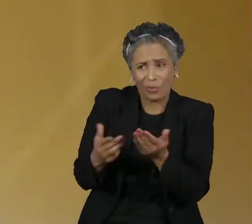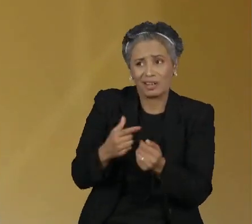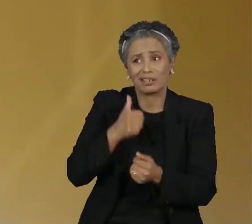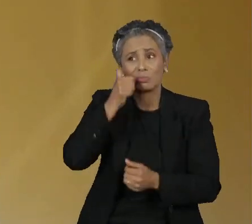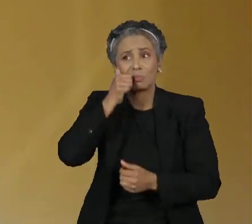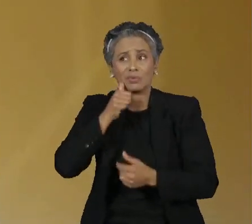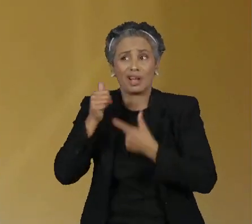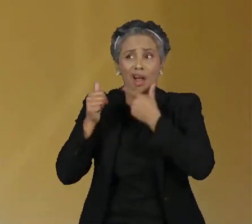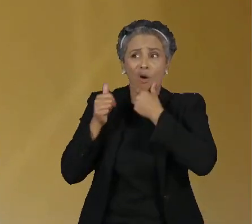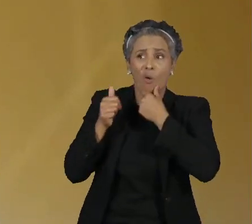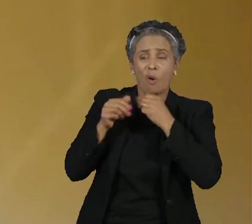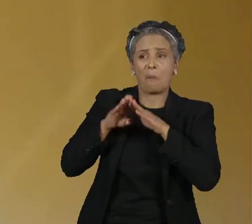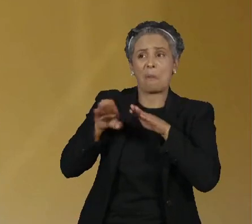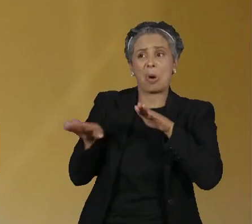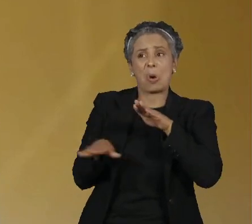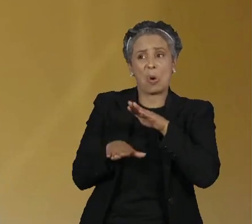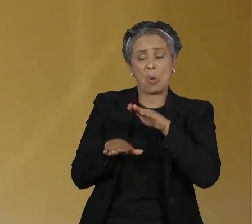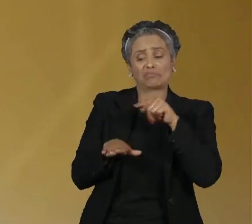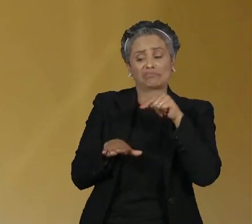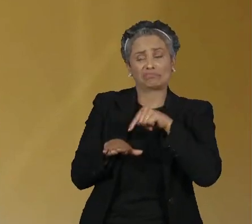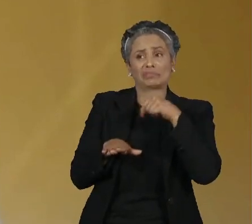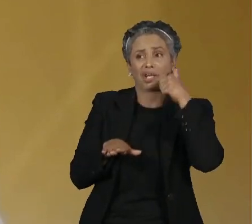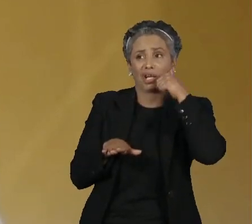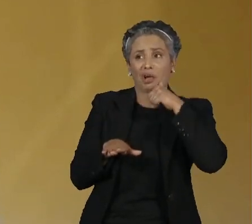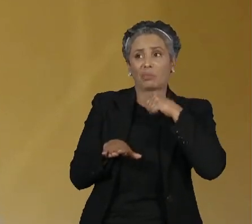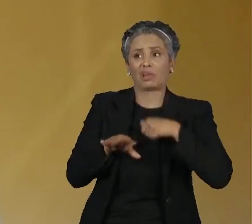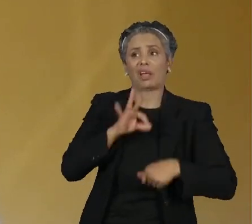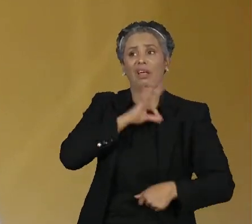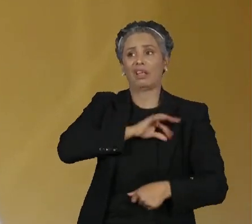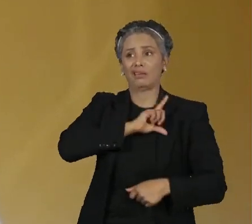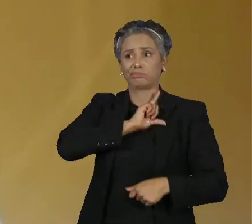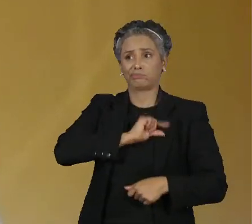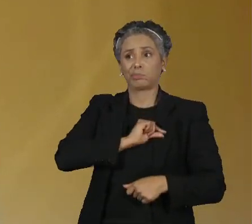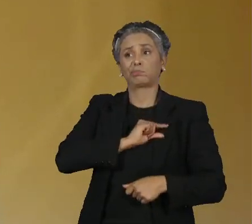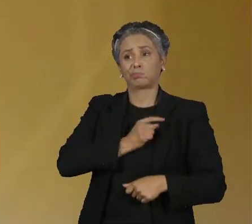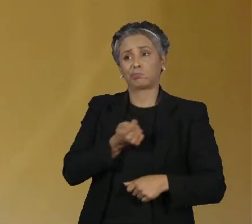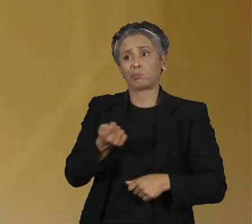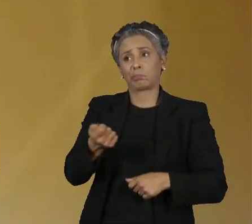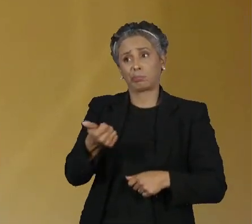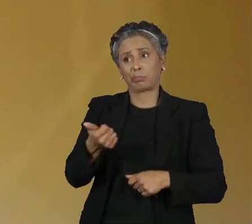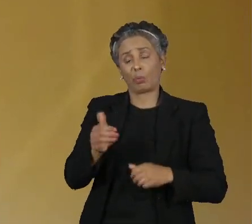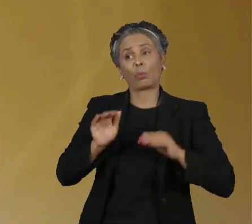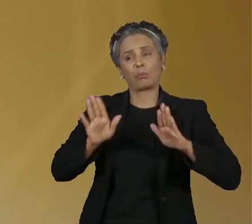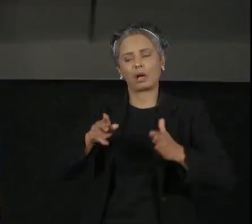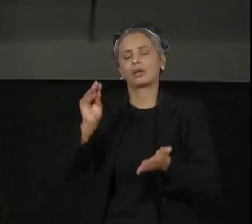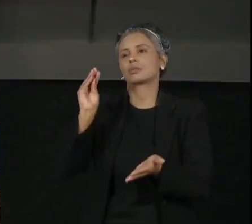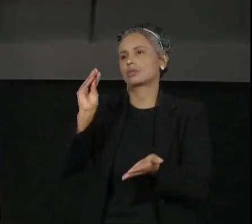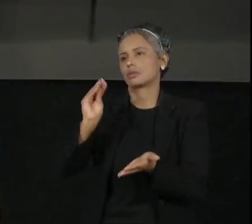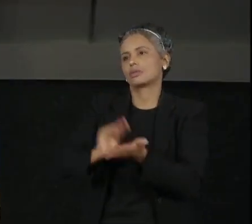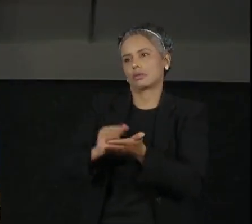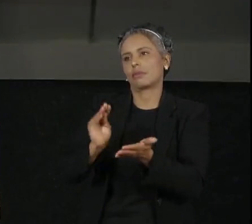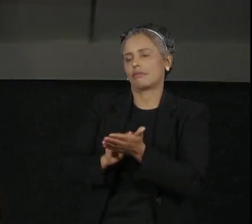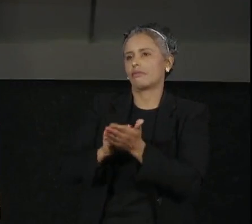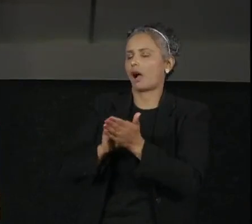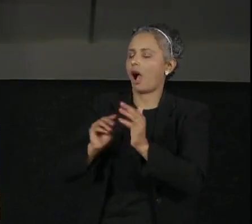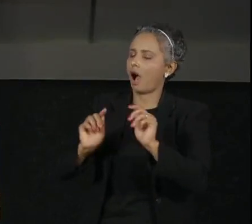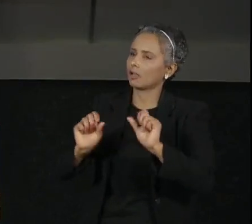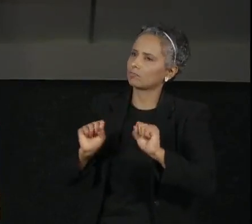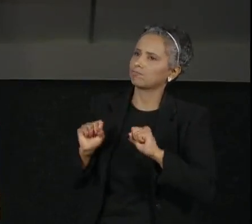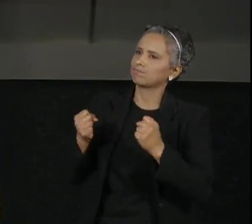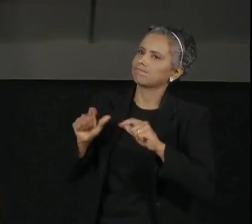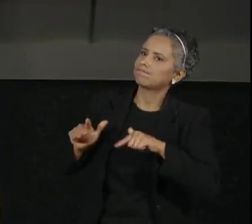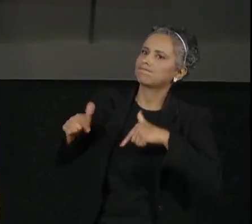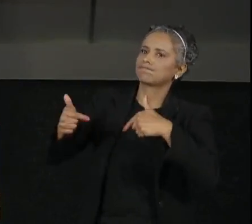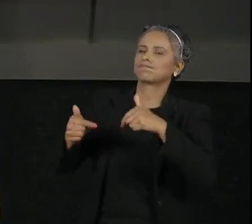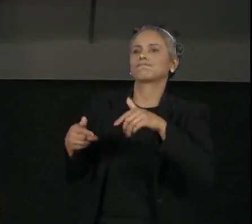acredito que precisa de algo intencional por parte das lideranças aí para conseguir diminuir e até